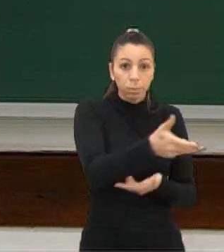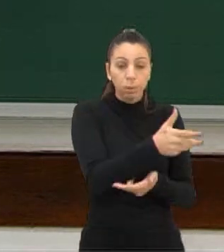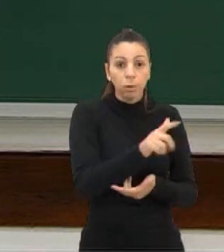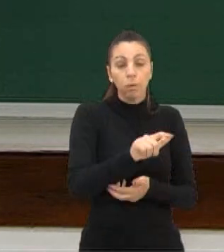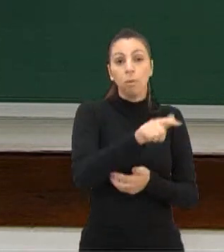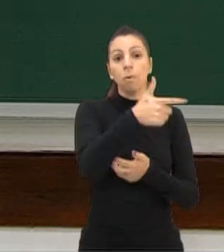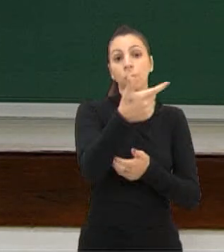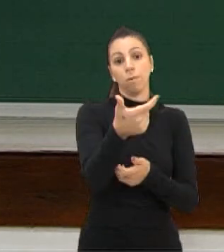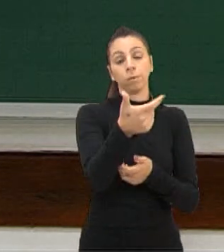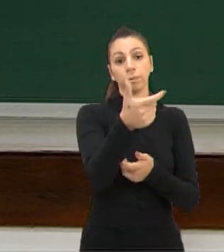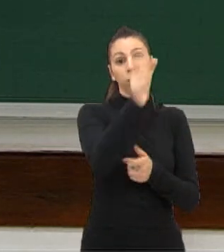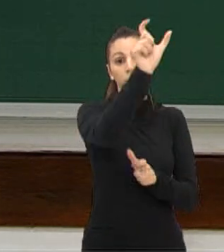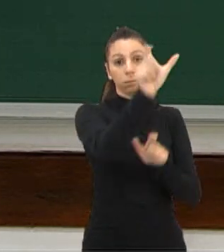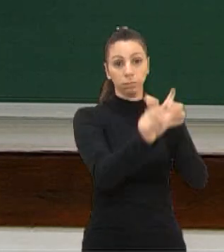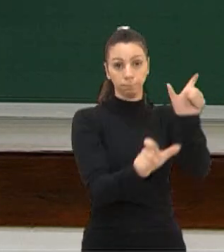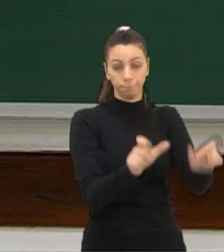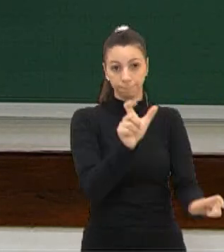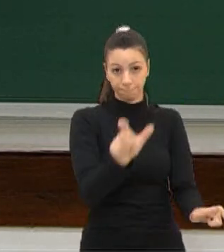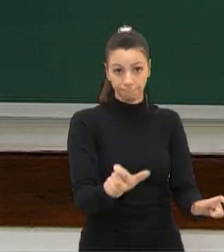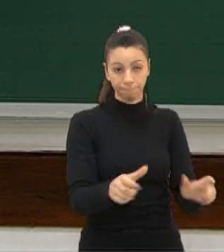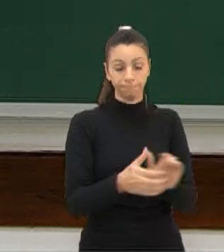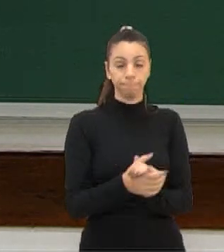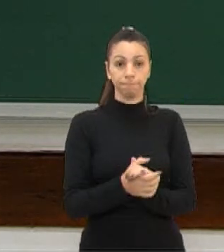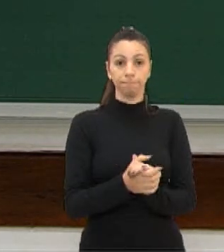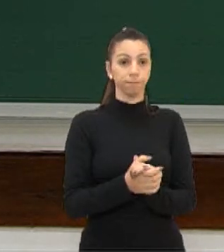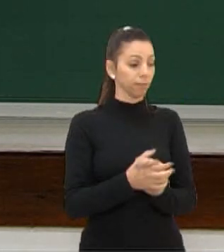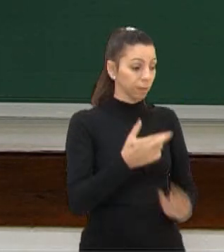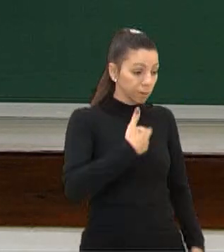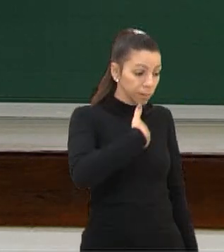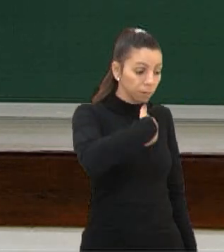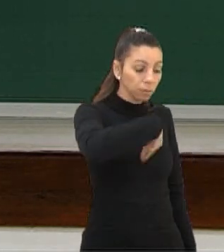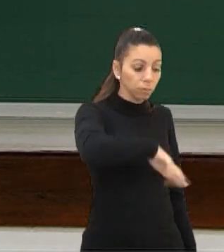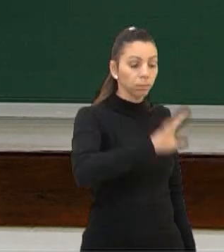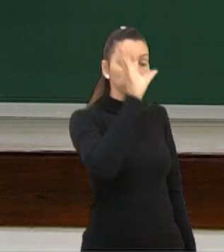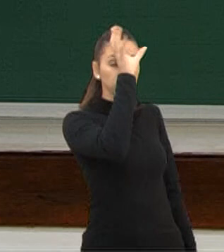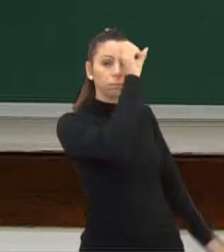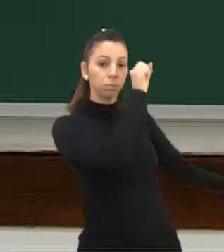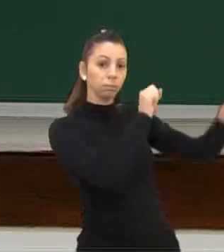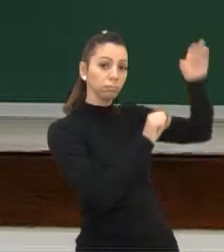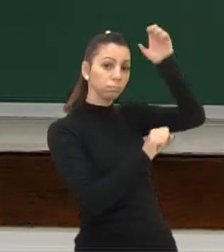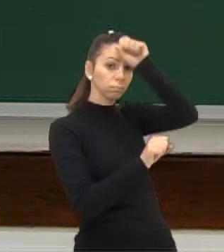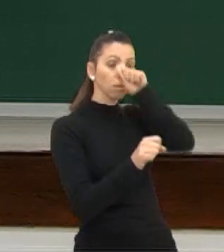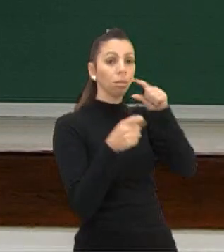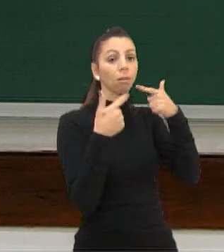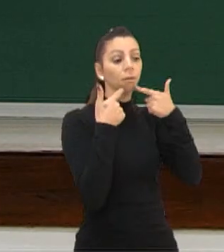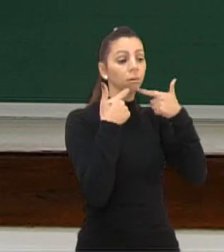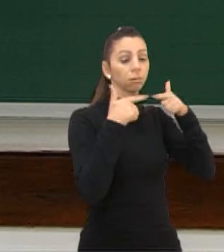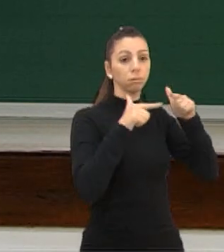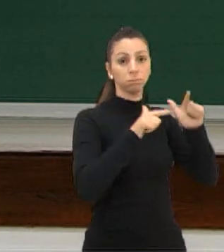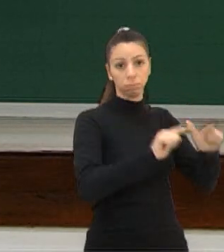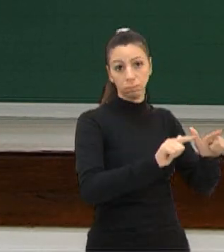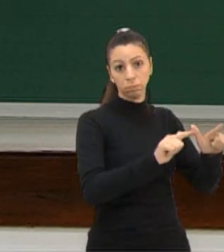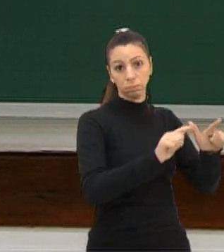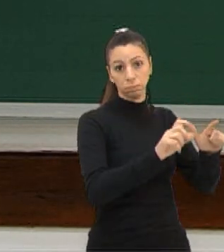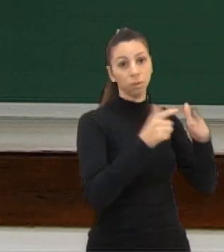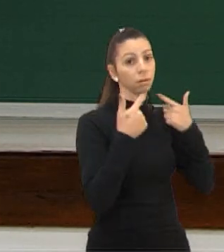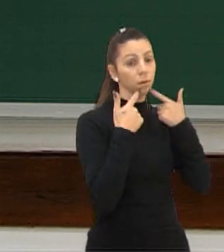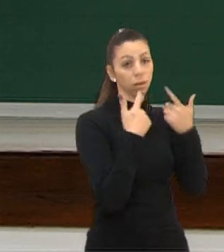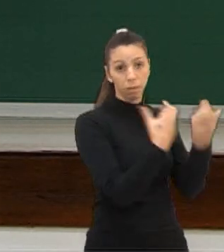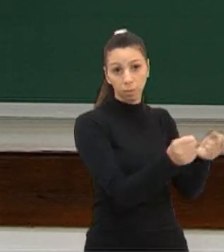Na família que você vai aprender as primeiras noções da religião, as primeiras instruções linguísticas,